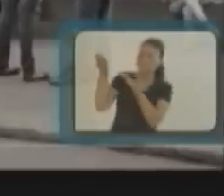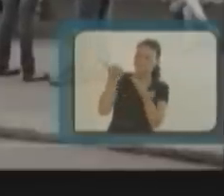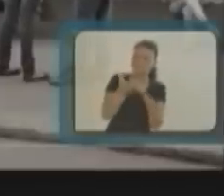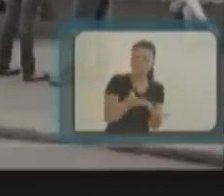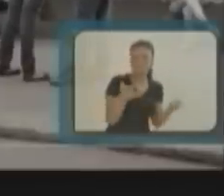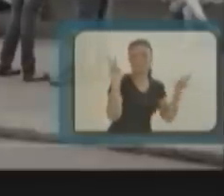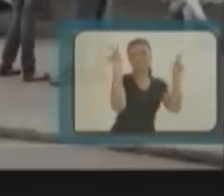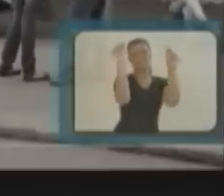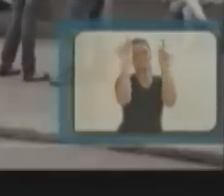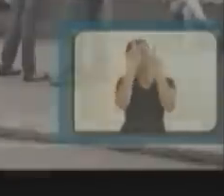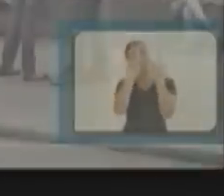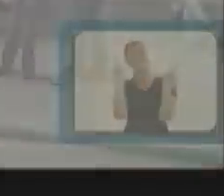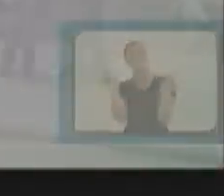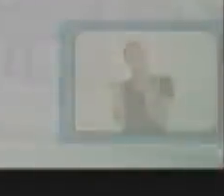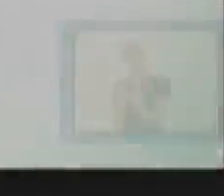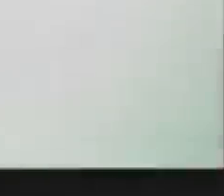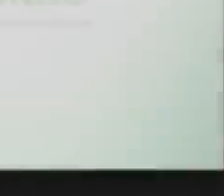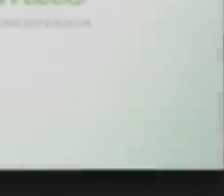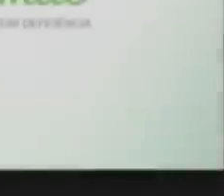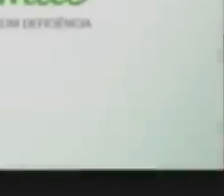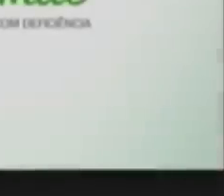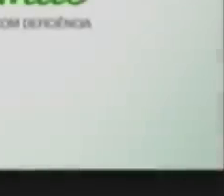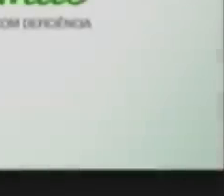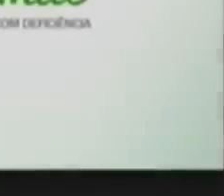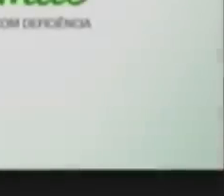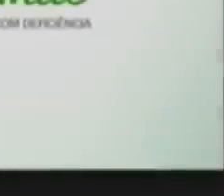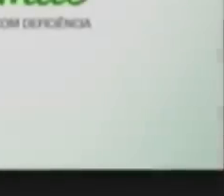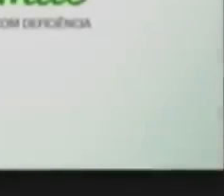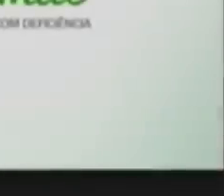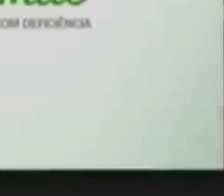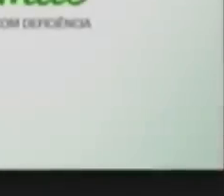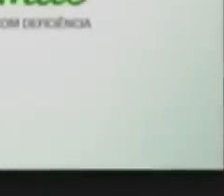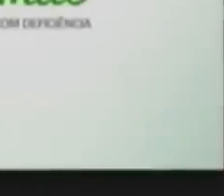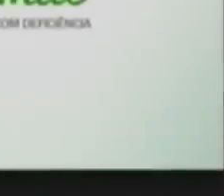traz uma paz infinita,